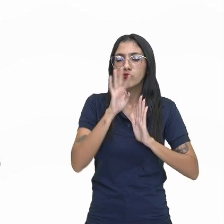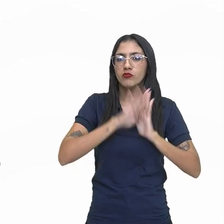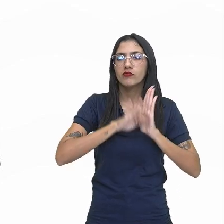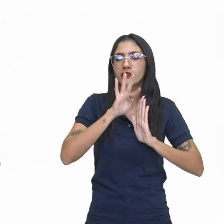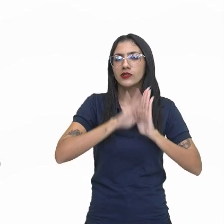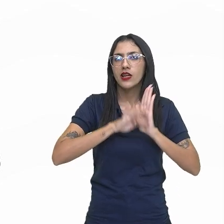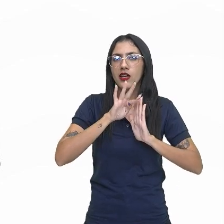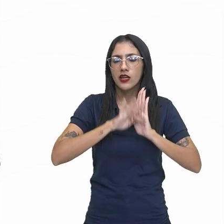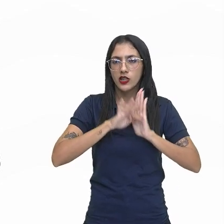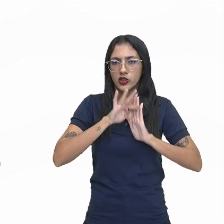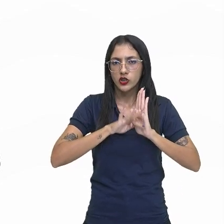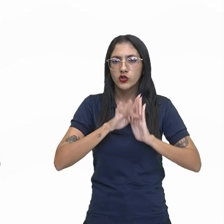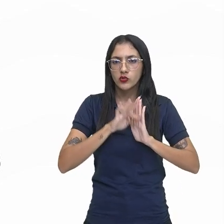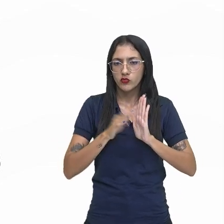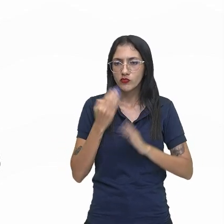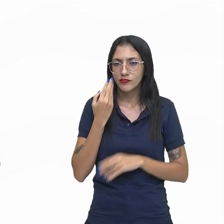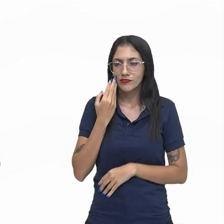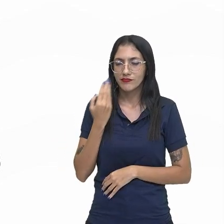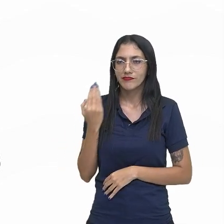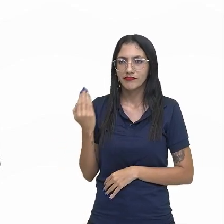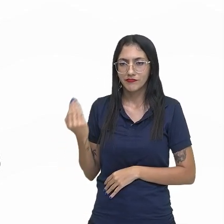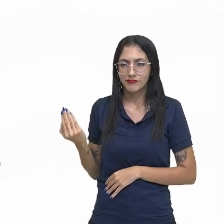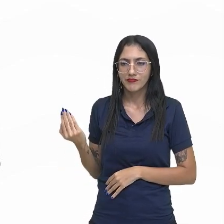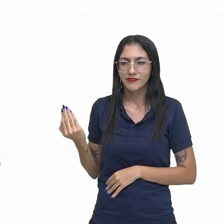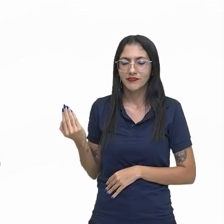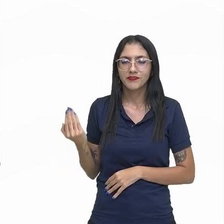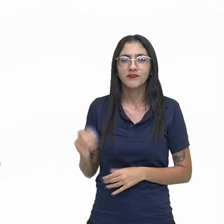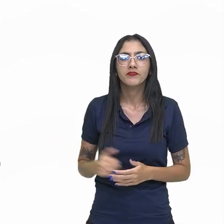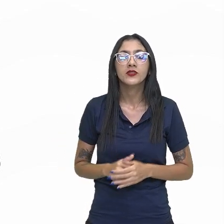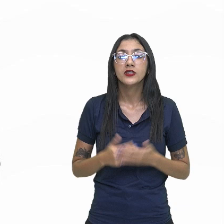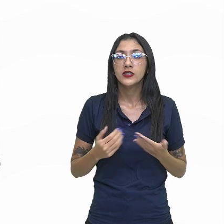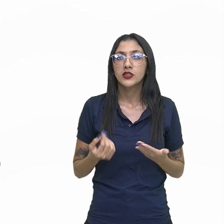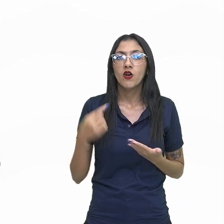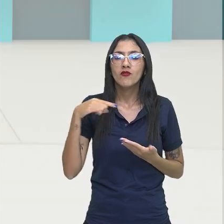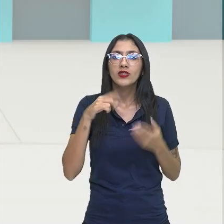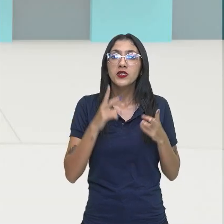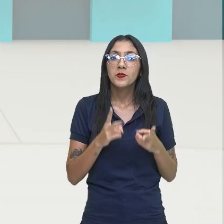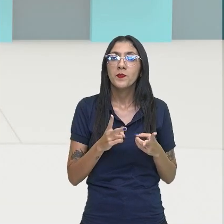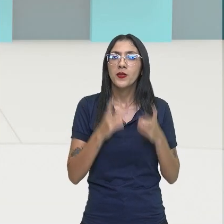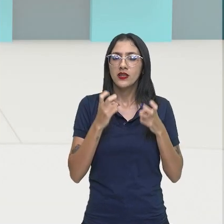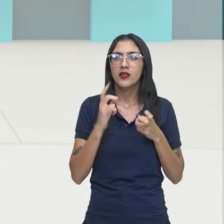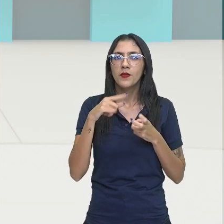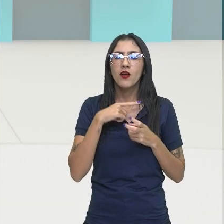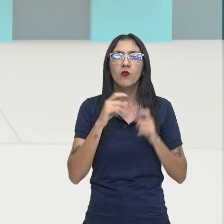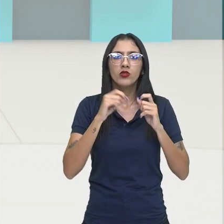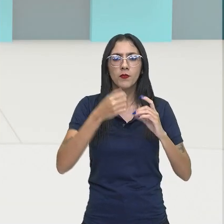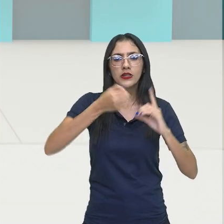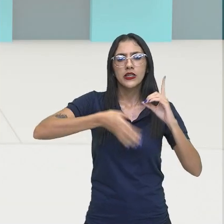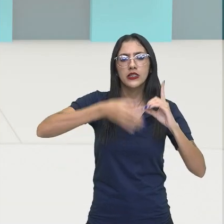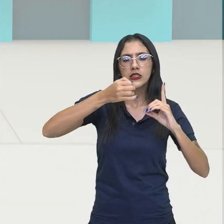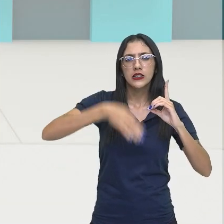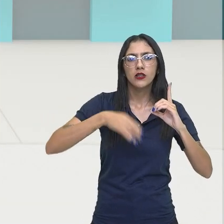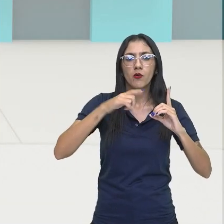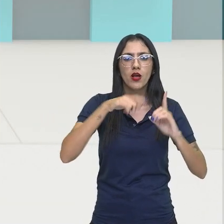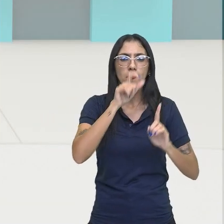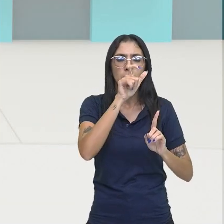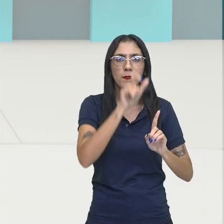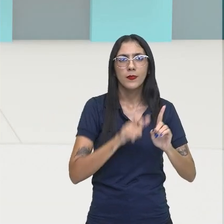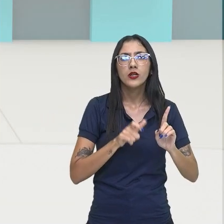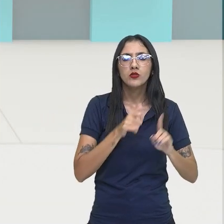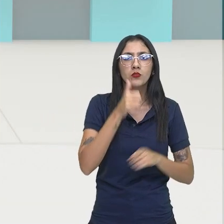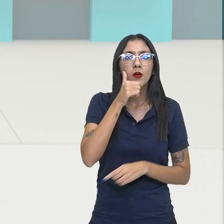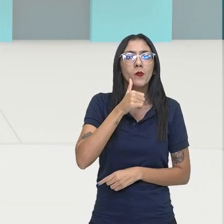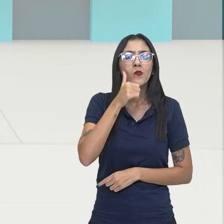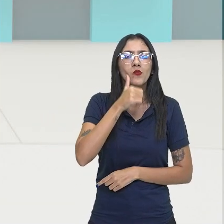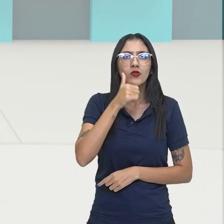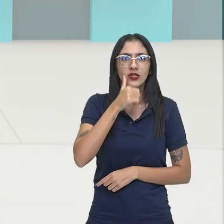Primo Basílio, ok, gente? Então perceba que é uma descrição que eu estou fazendo a respeito de uma mulher aí.